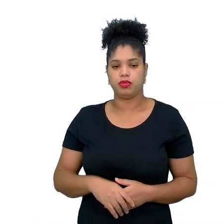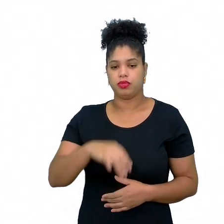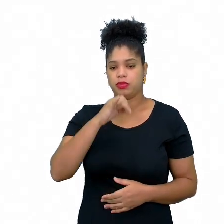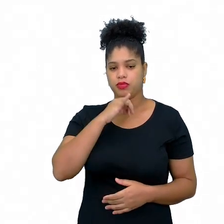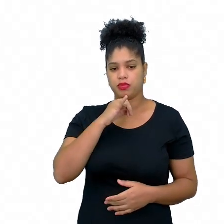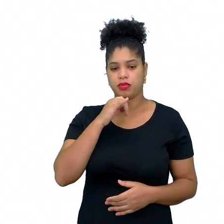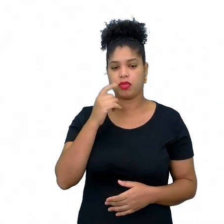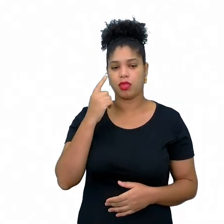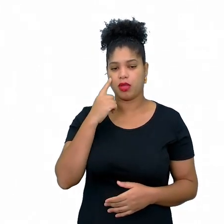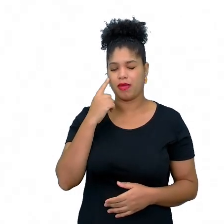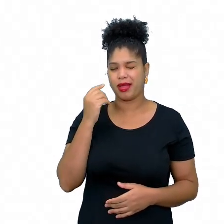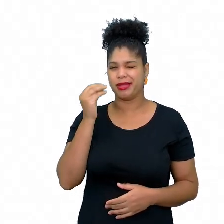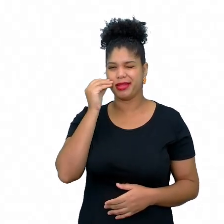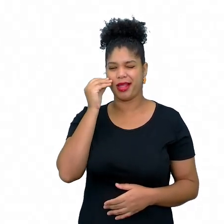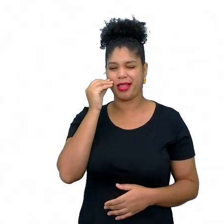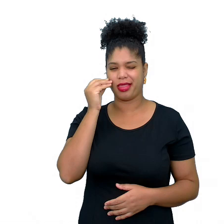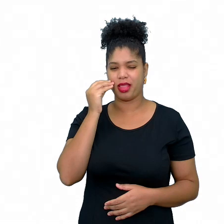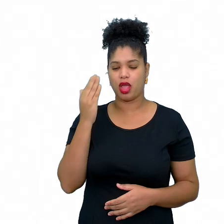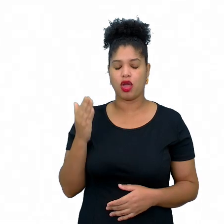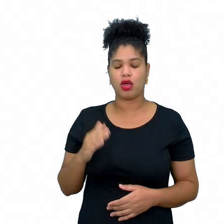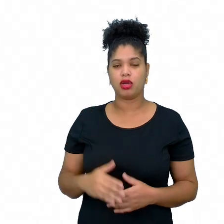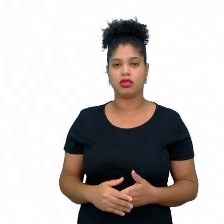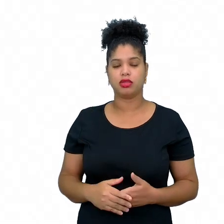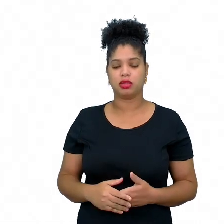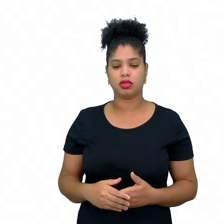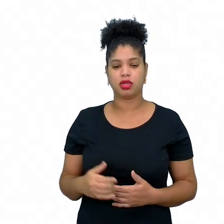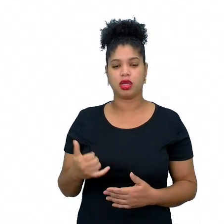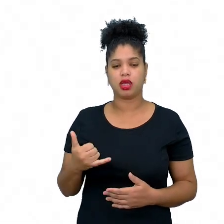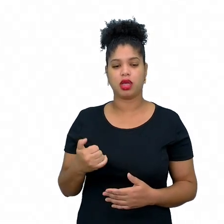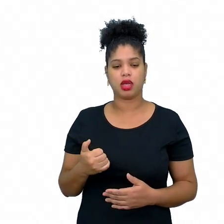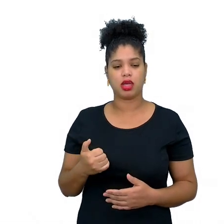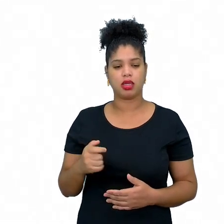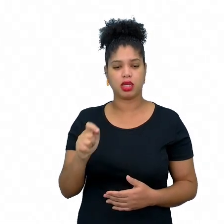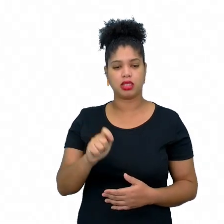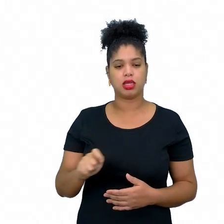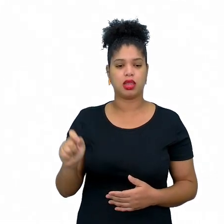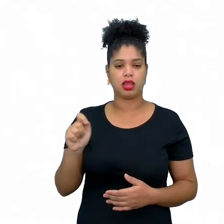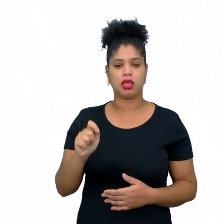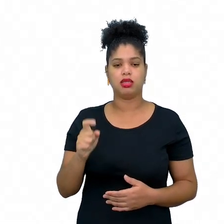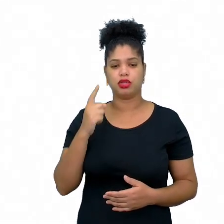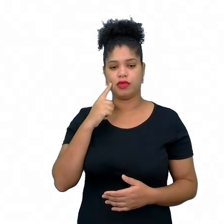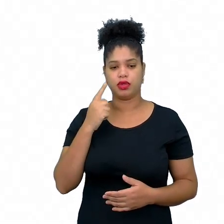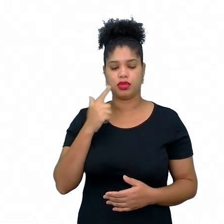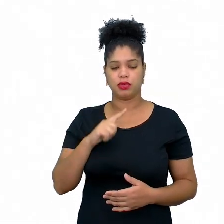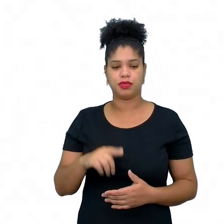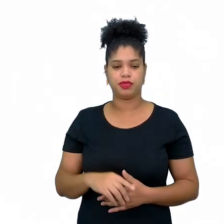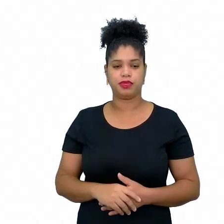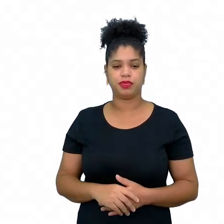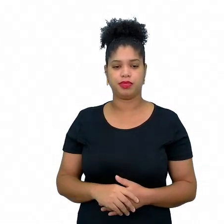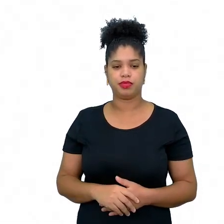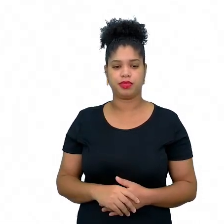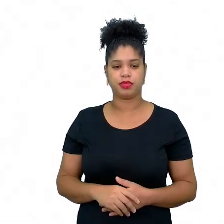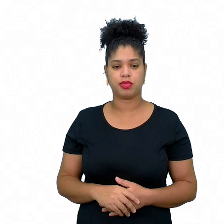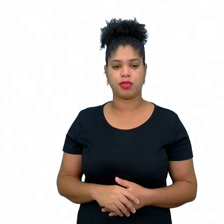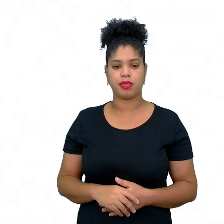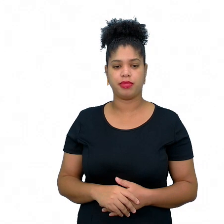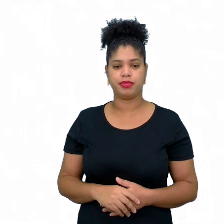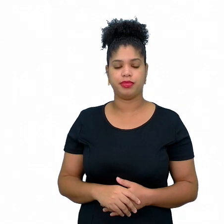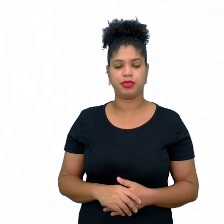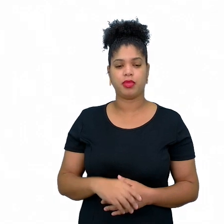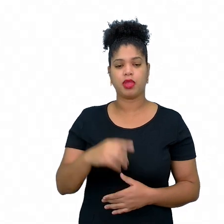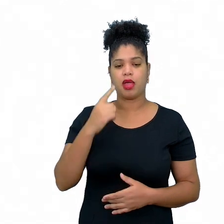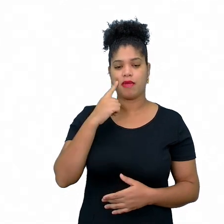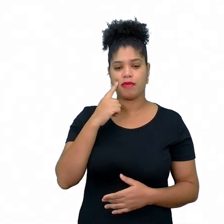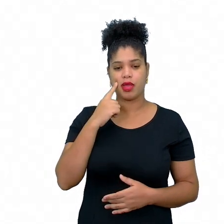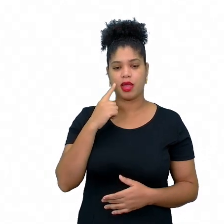verbos. Eu vou testar aqui a minha canetinha ou a minha seta, deixa eu ver. A minha seta mesmo. A importância